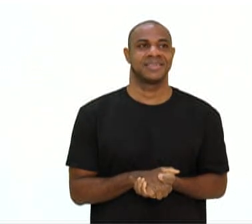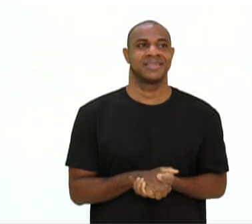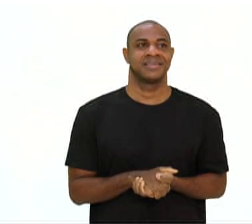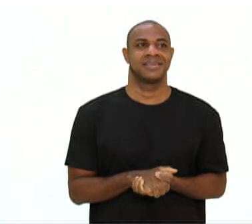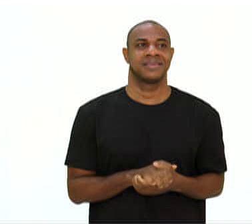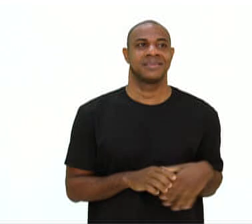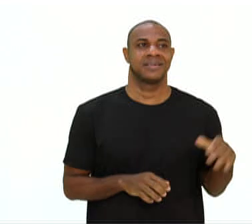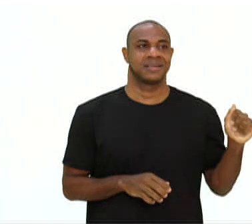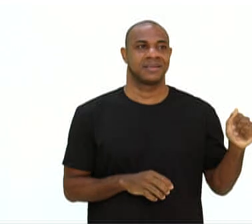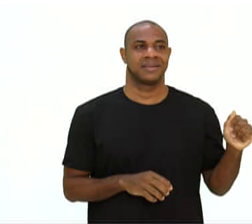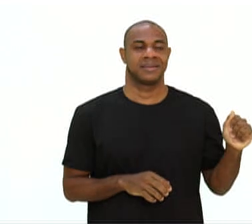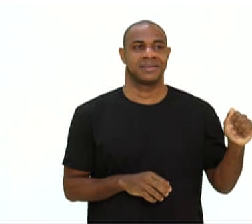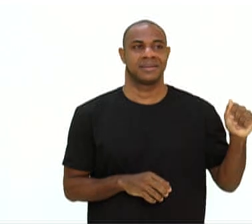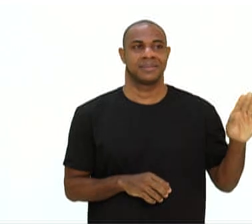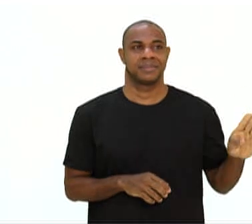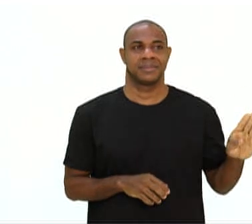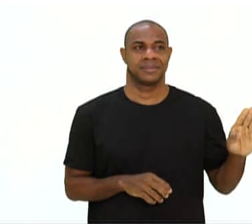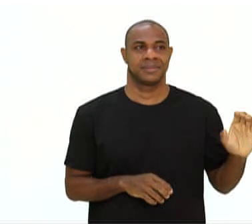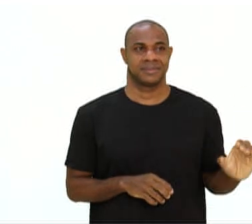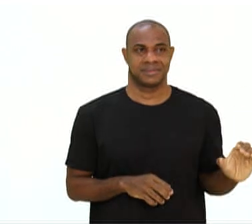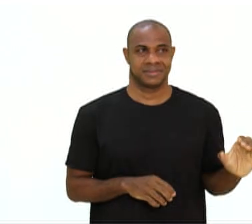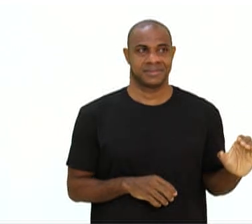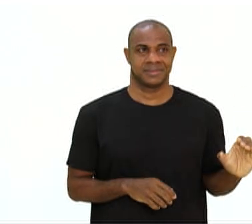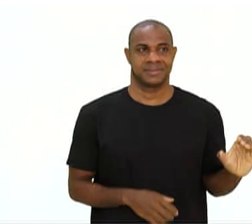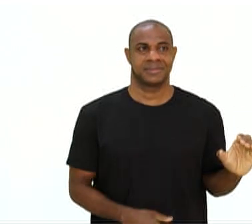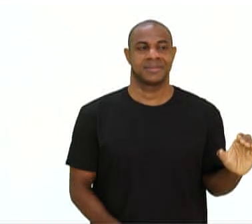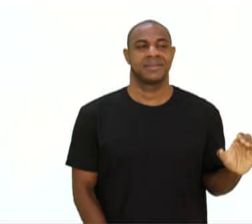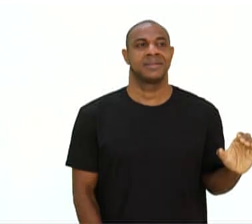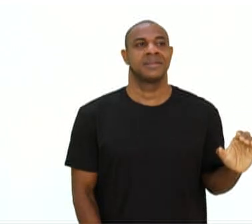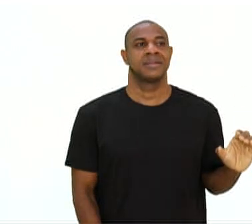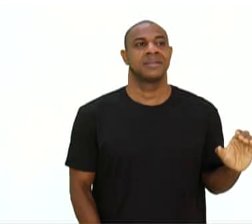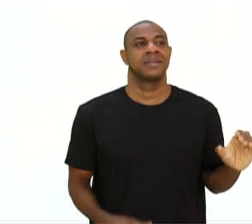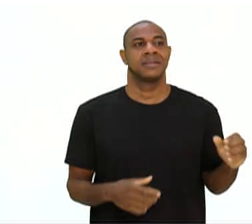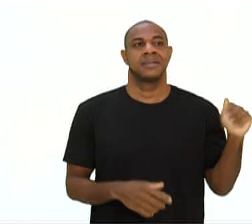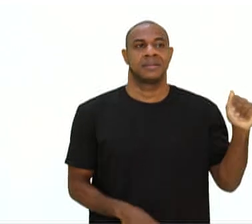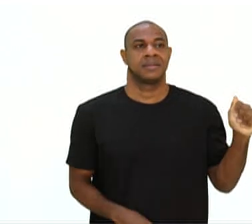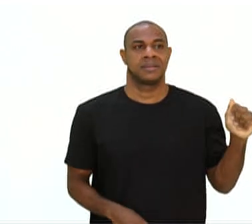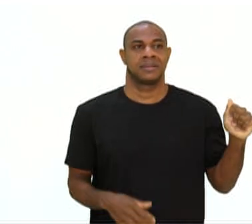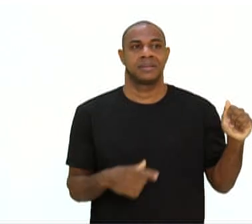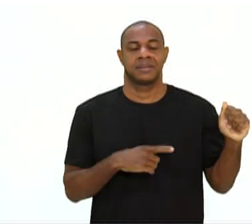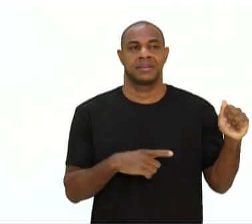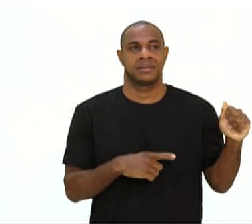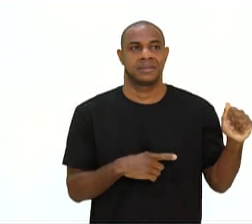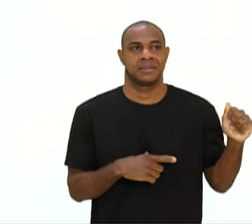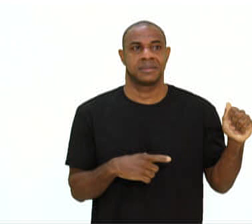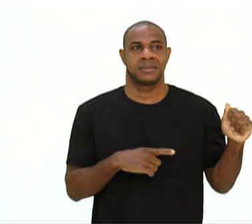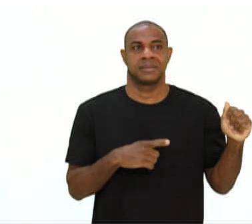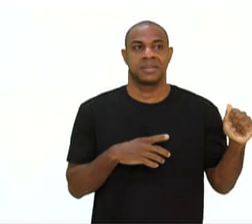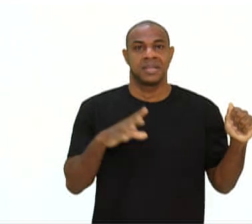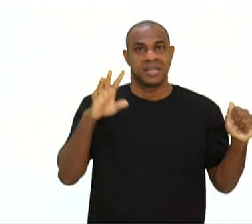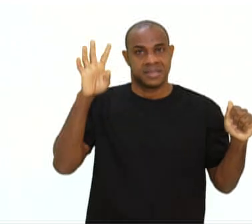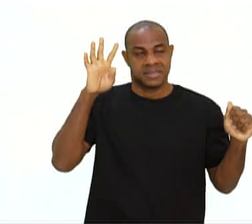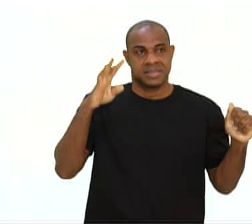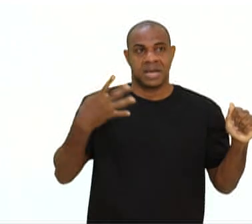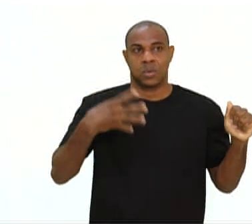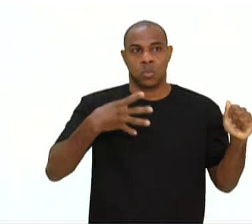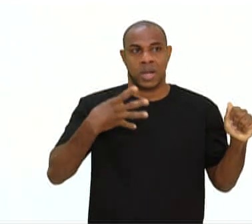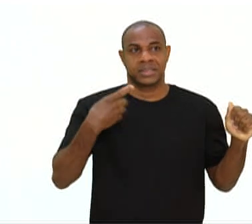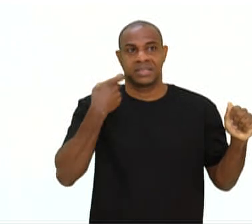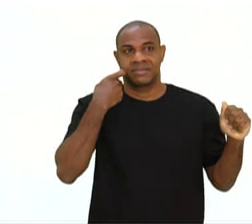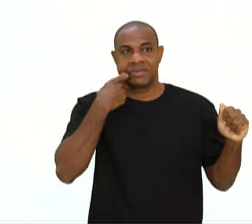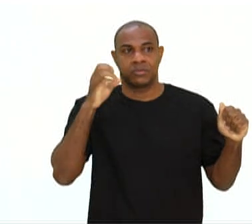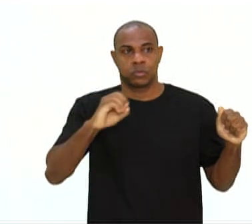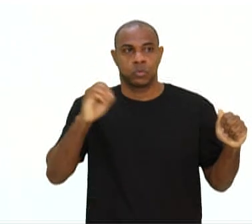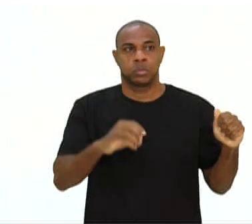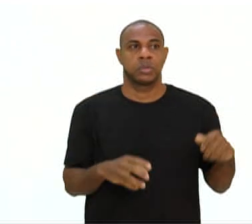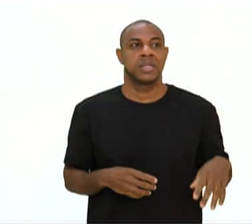November, or on 4th Thursday of November. Então, nós temos na quarta sexta-feira de outubro, na quarta